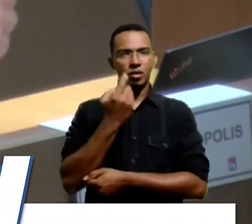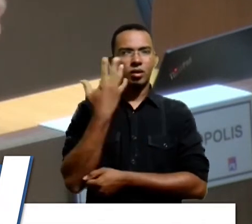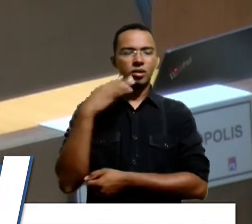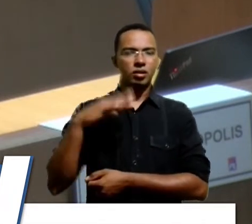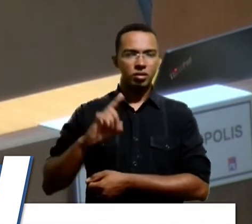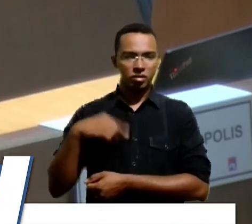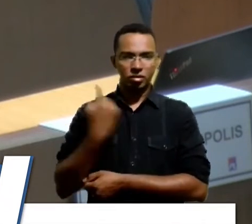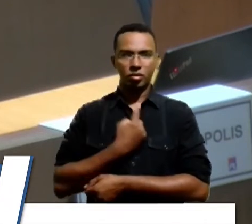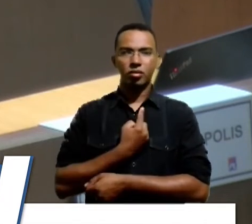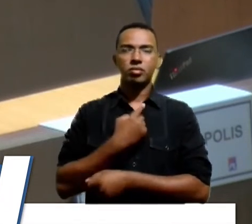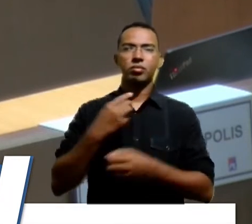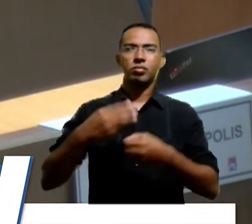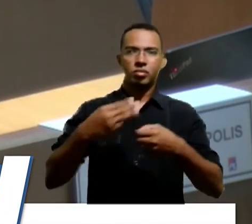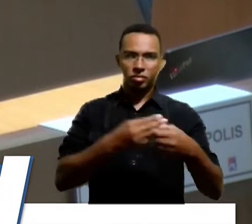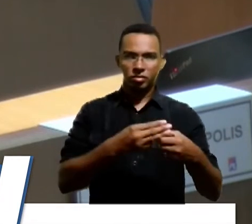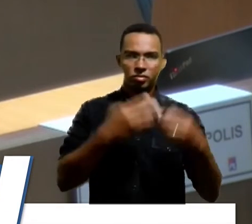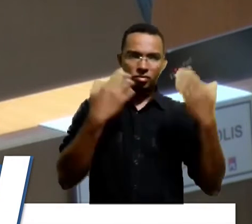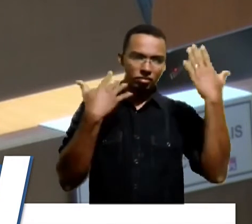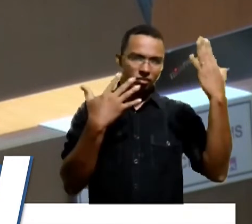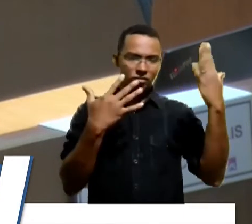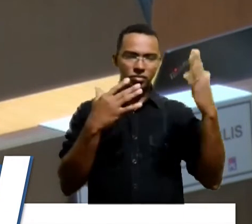município. Parabéns. Uma parte também,